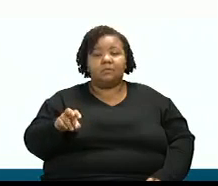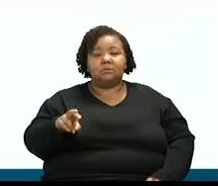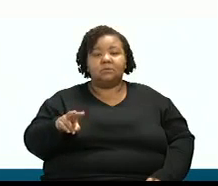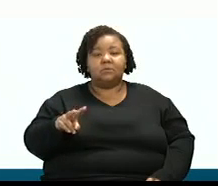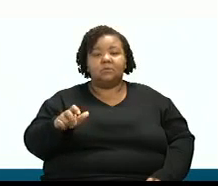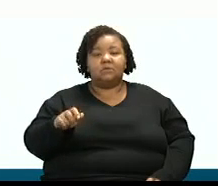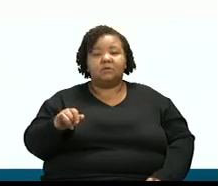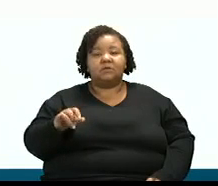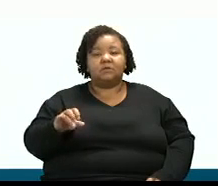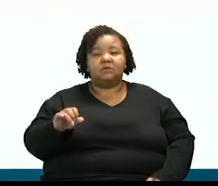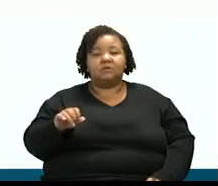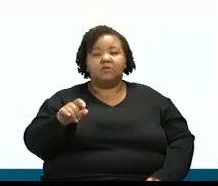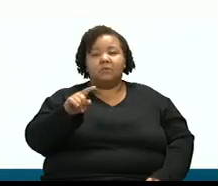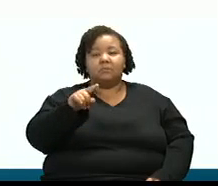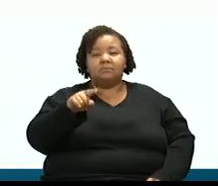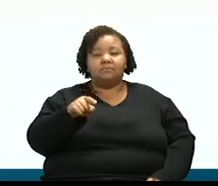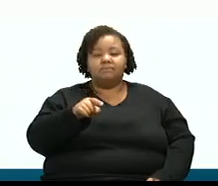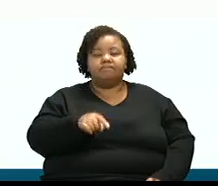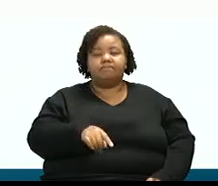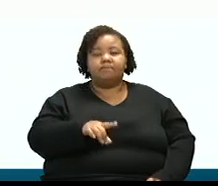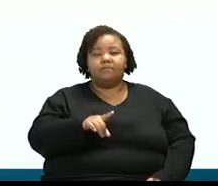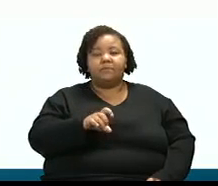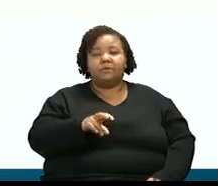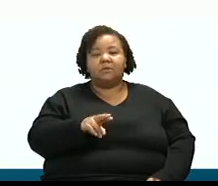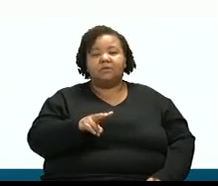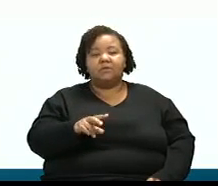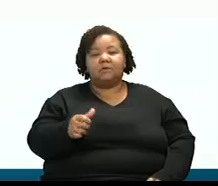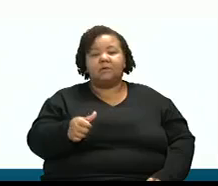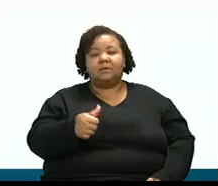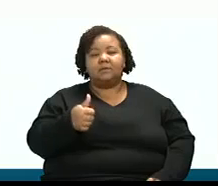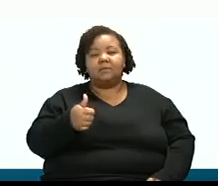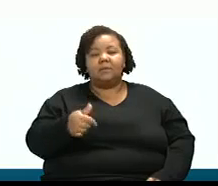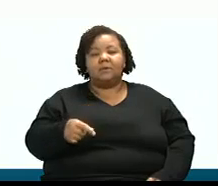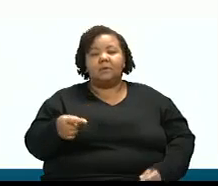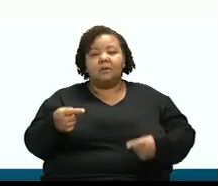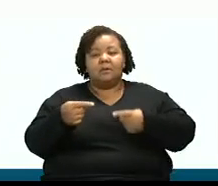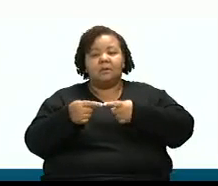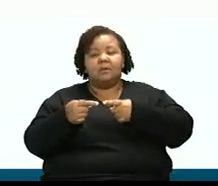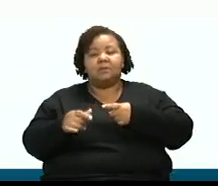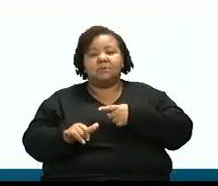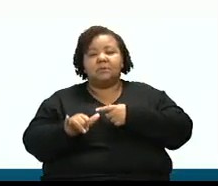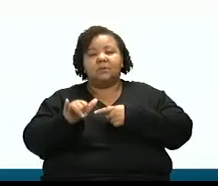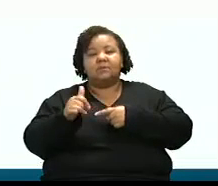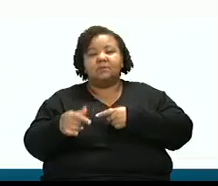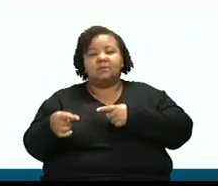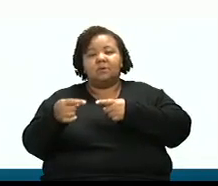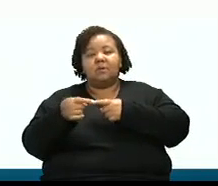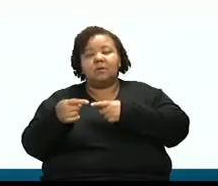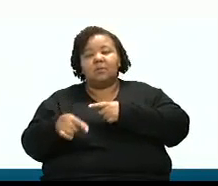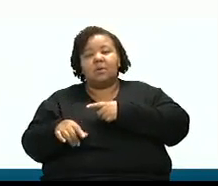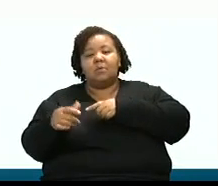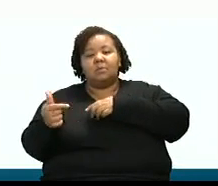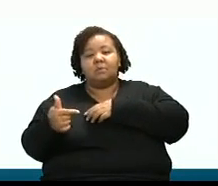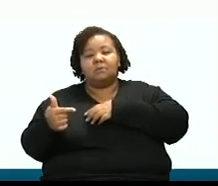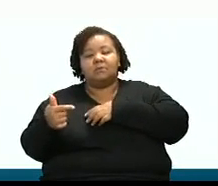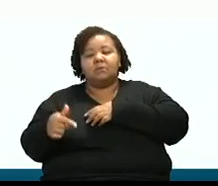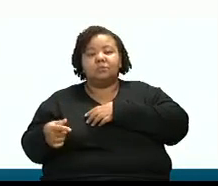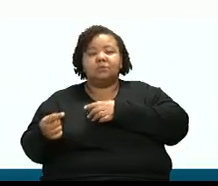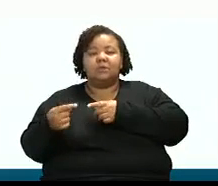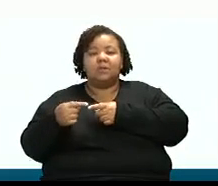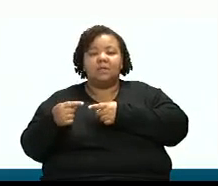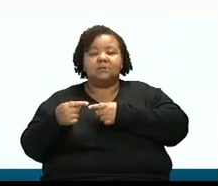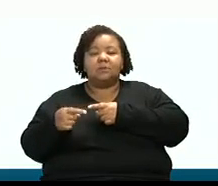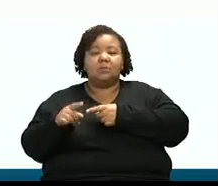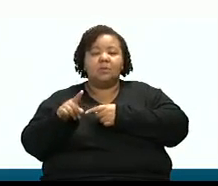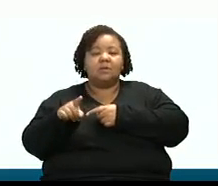vale essa igualdade. A derivada da primeira componente em relação a y é igual à derivada da segunda componente do campo em relação a